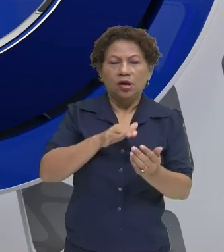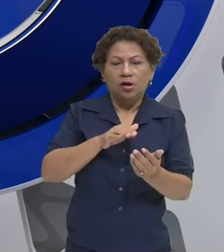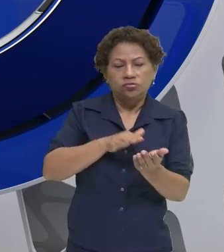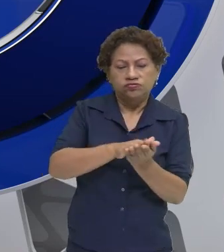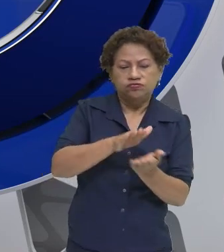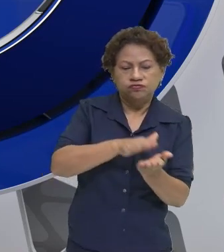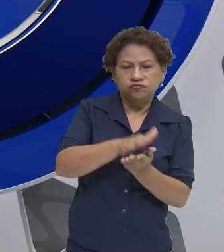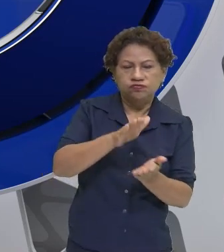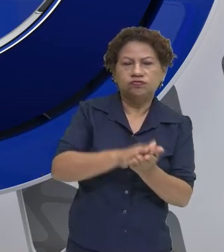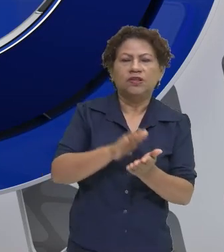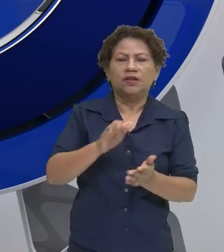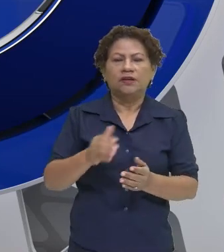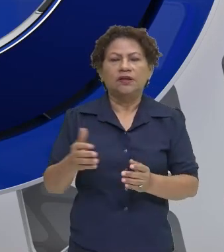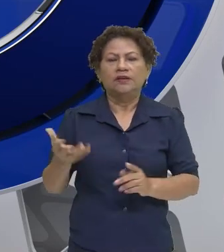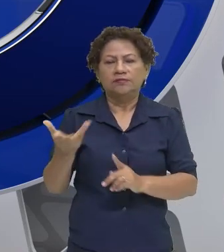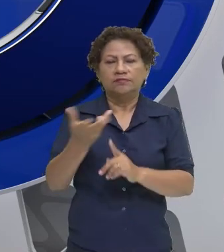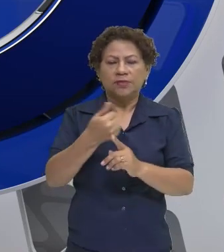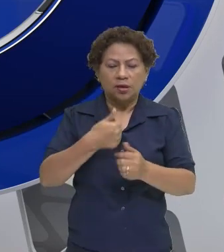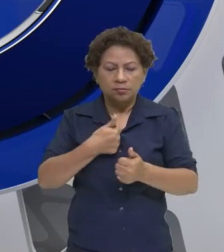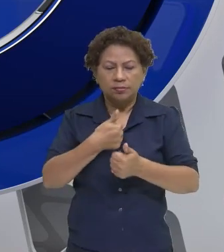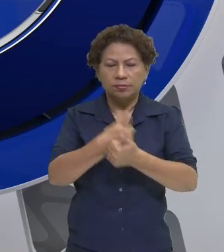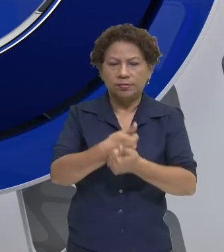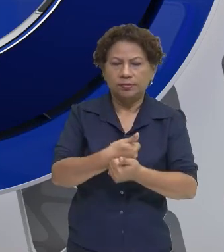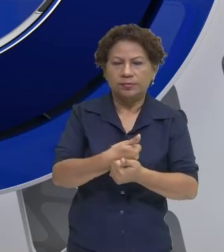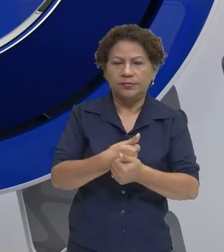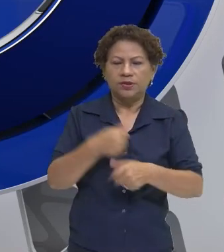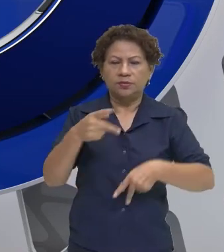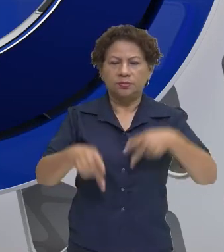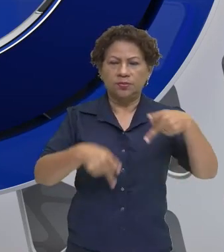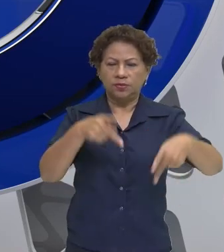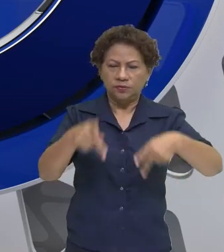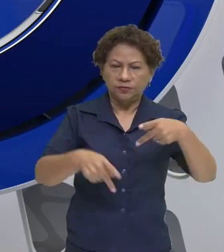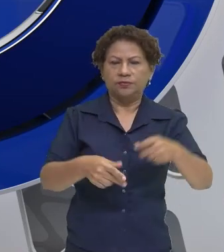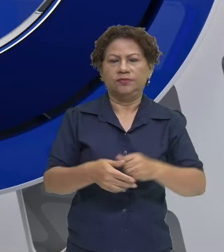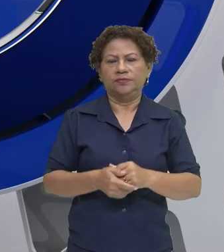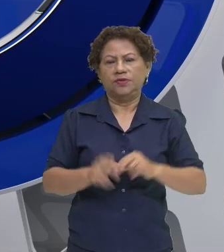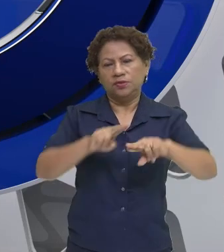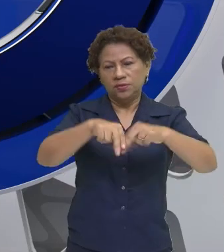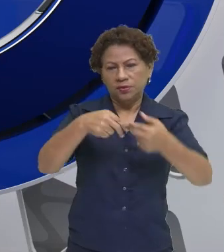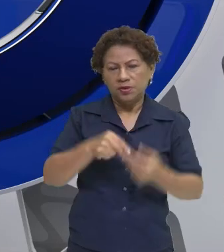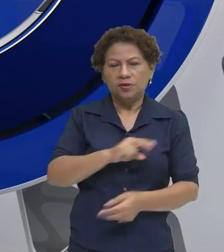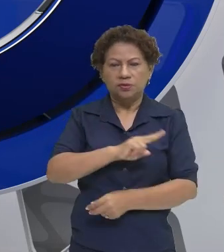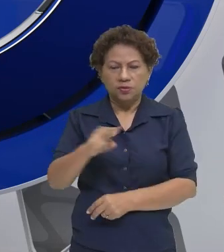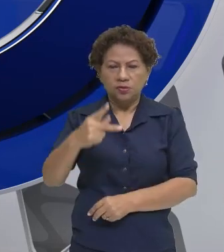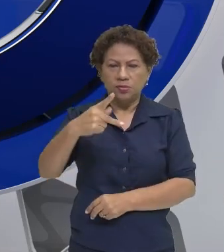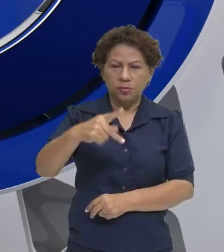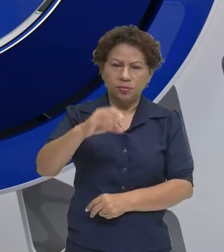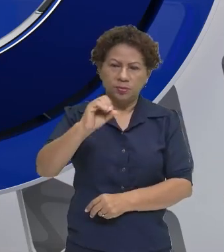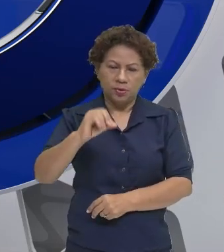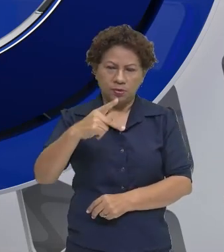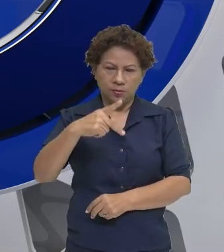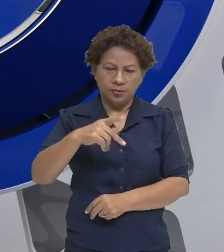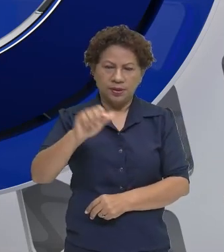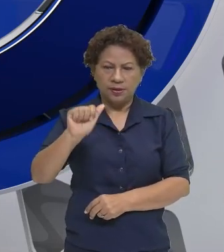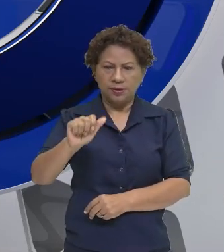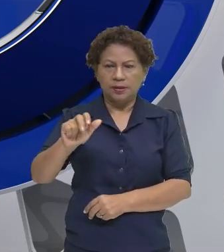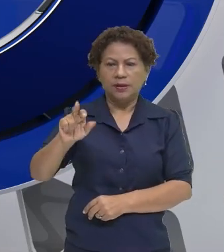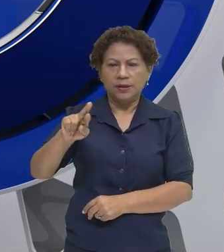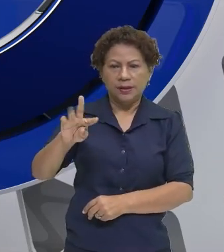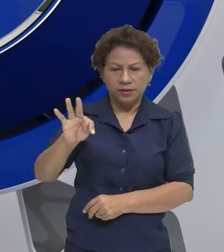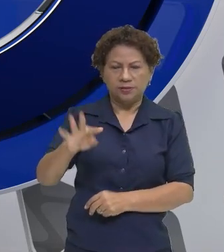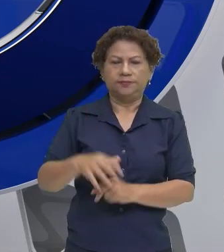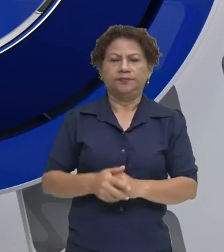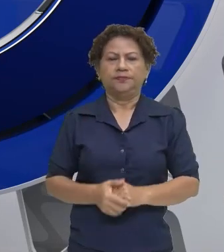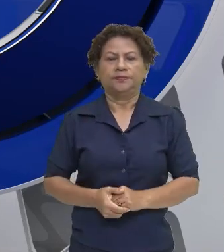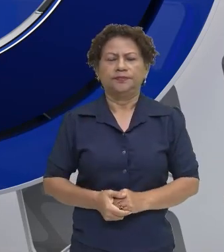e que a arte chegaria mais próximo do povo, o popular, como nós falamos. Então, diz o seguinte também,